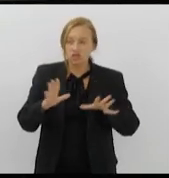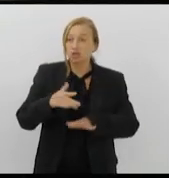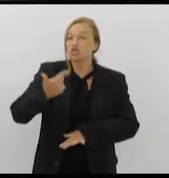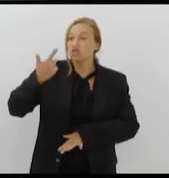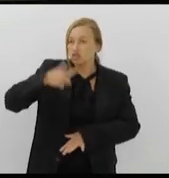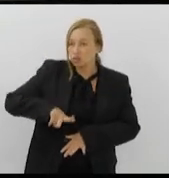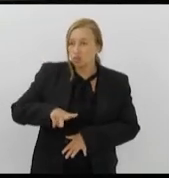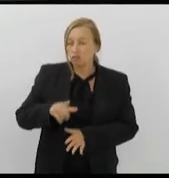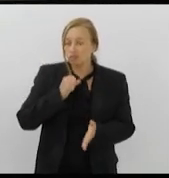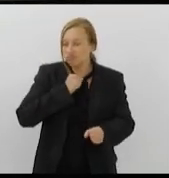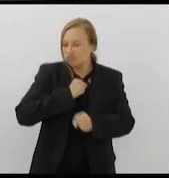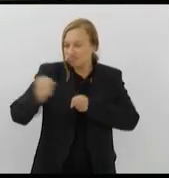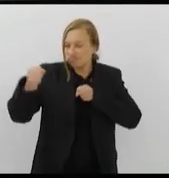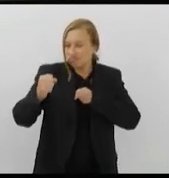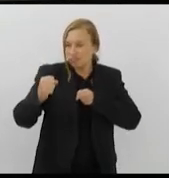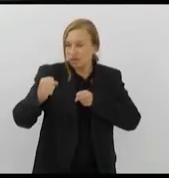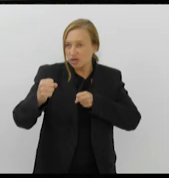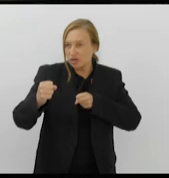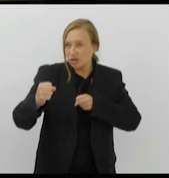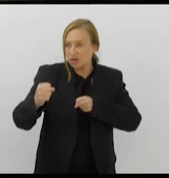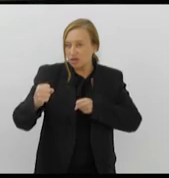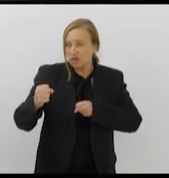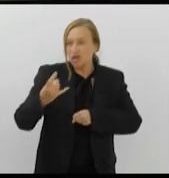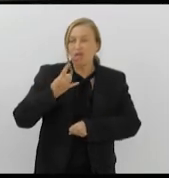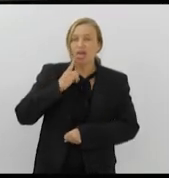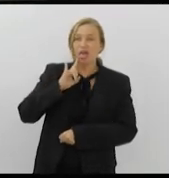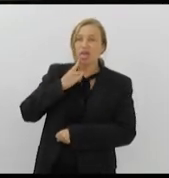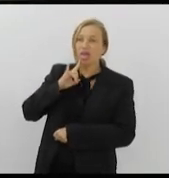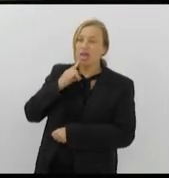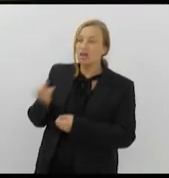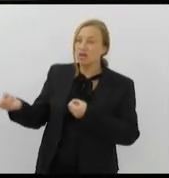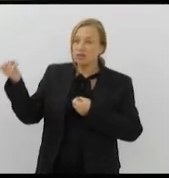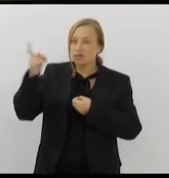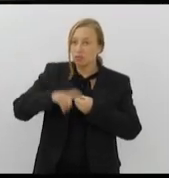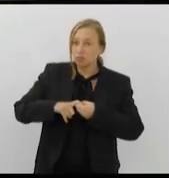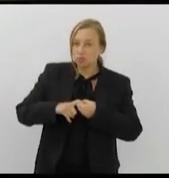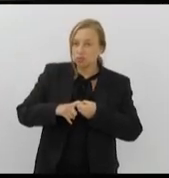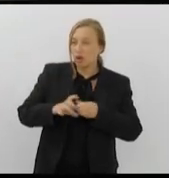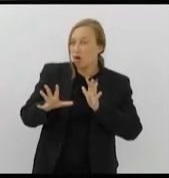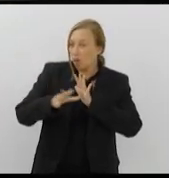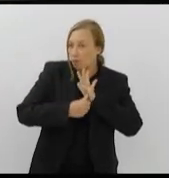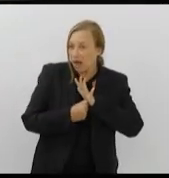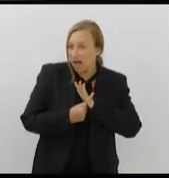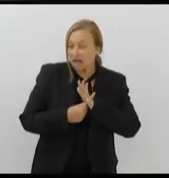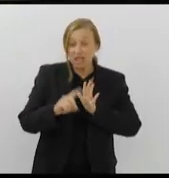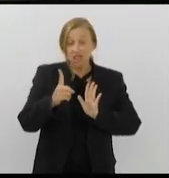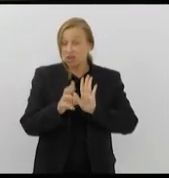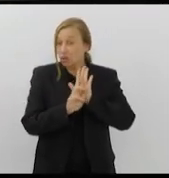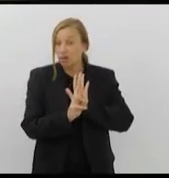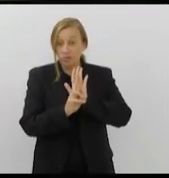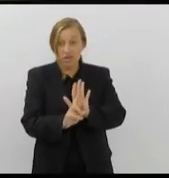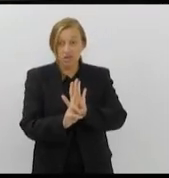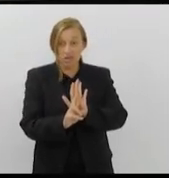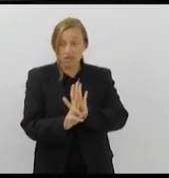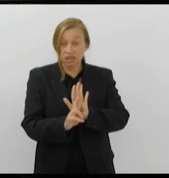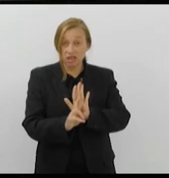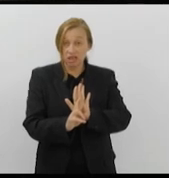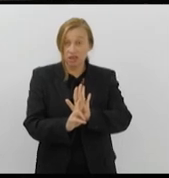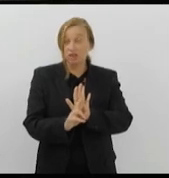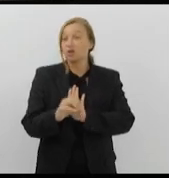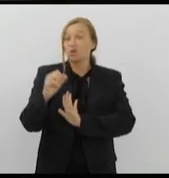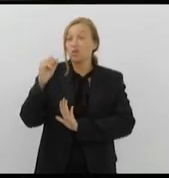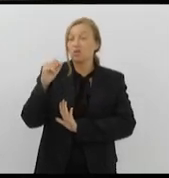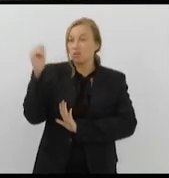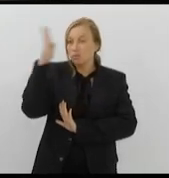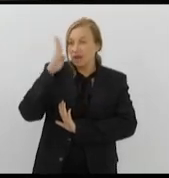vez um repúdio a esse cachaceiro que voltou à cena do crime e que não representa a população que é majoritária,